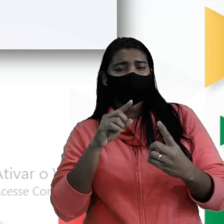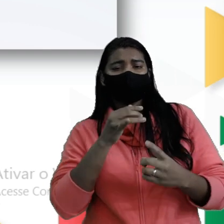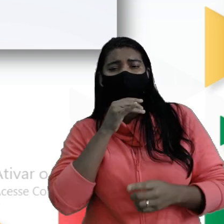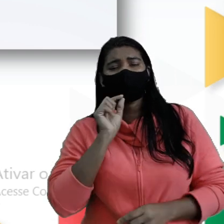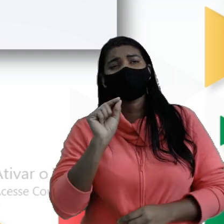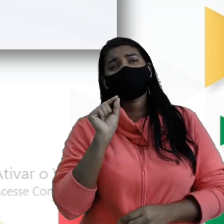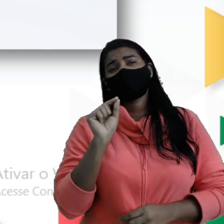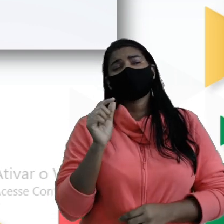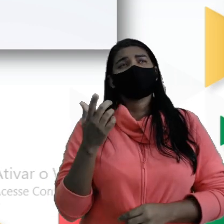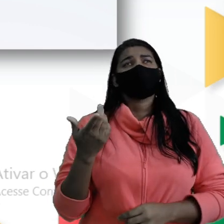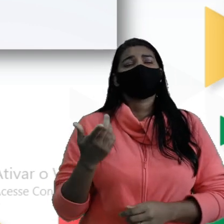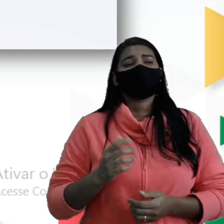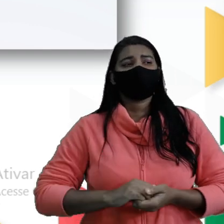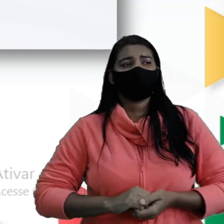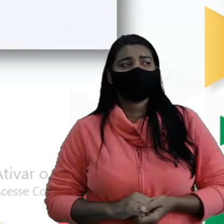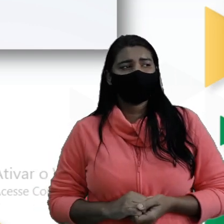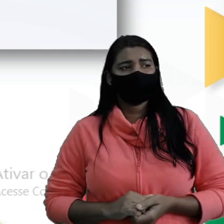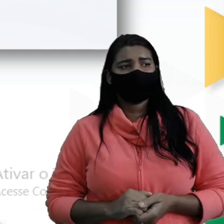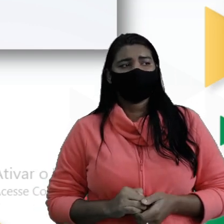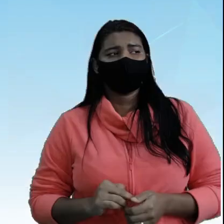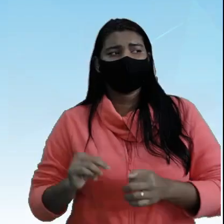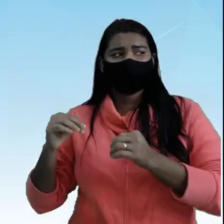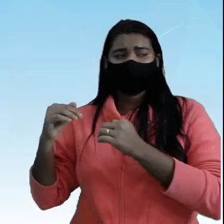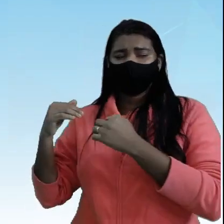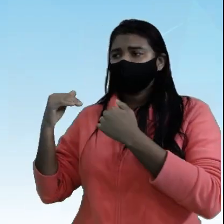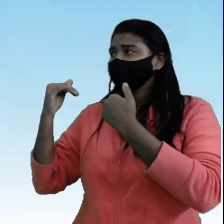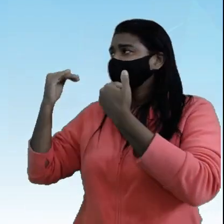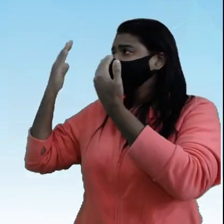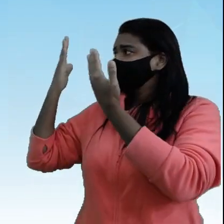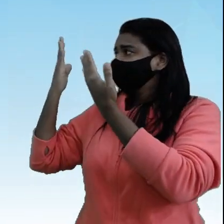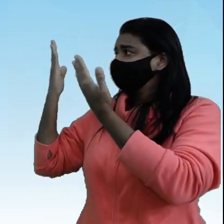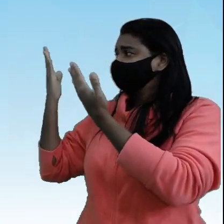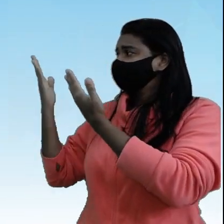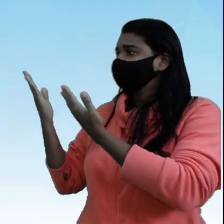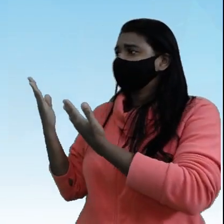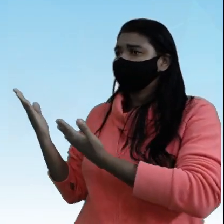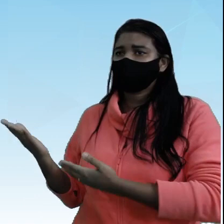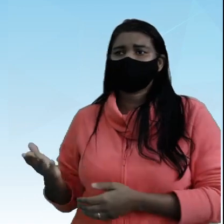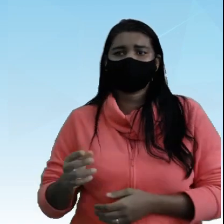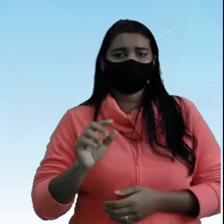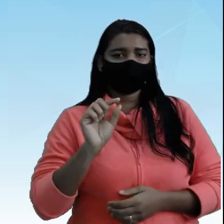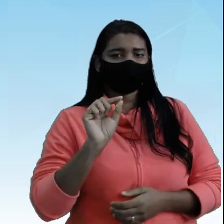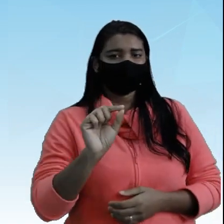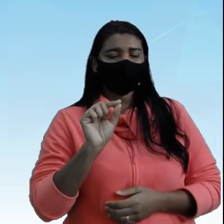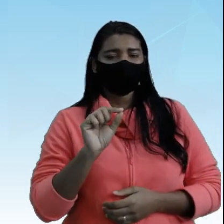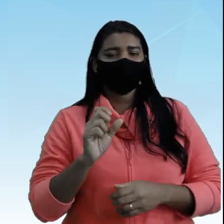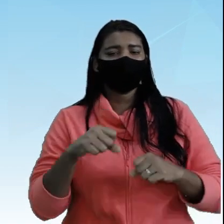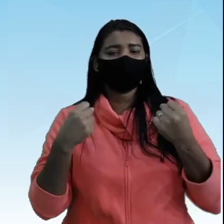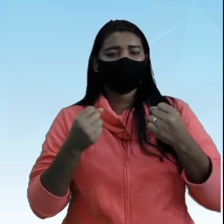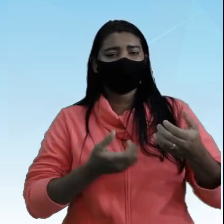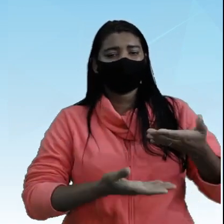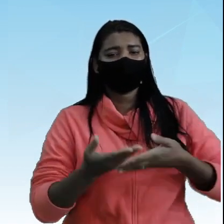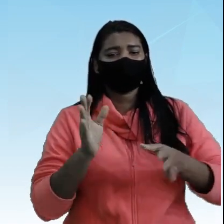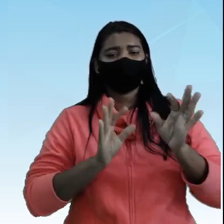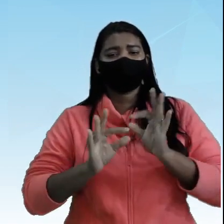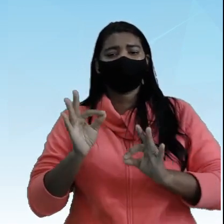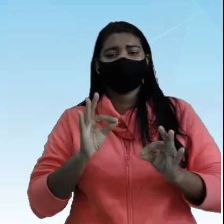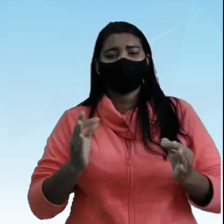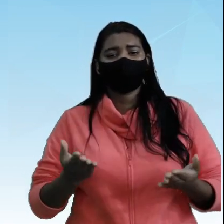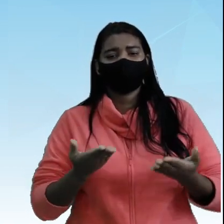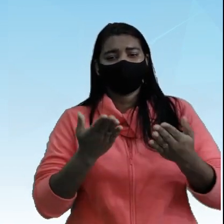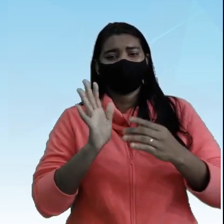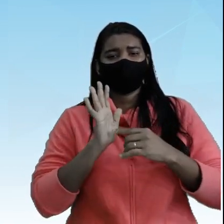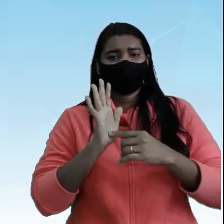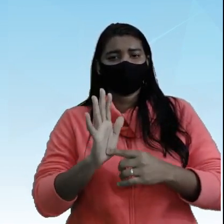seria a intencionalidade? A intencionalidade é justamente aquilo que você quer perpassar, quer